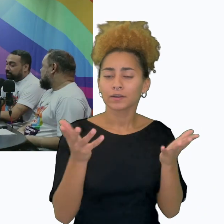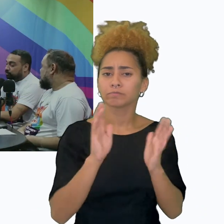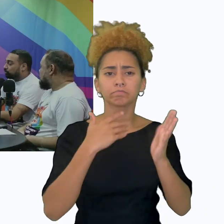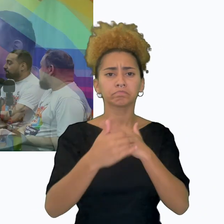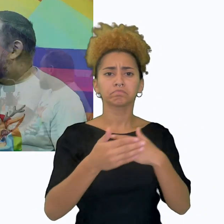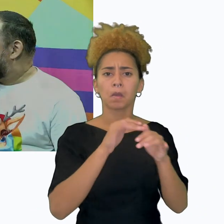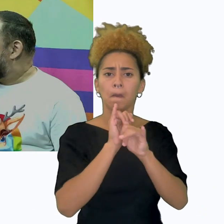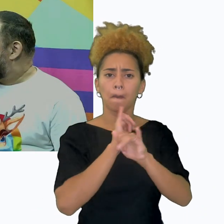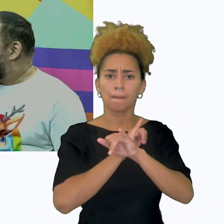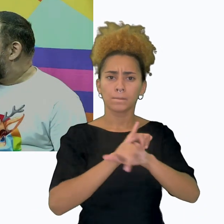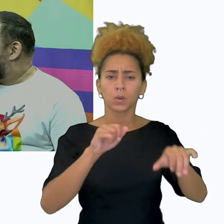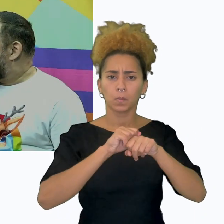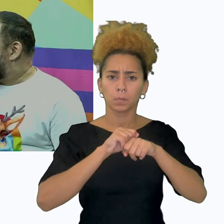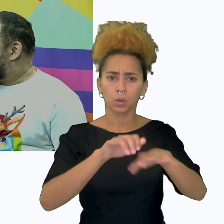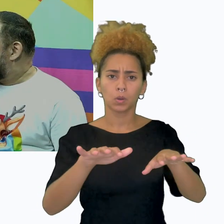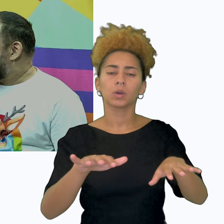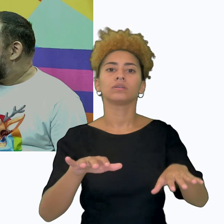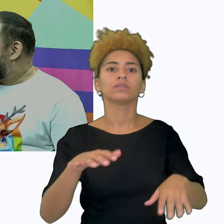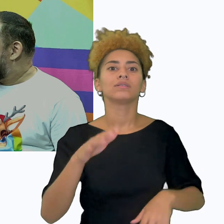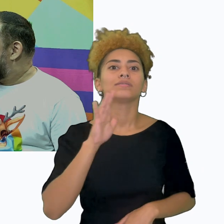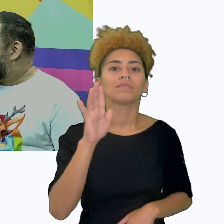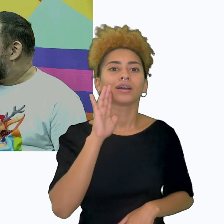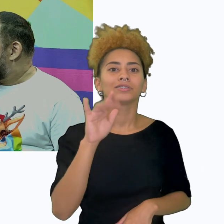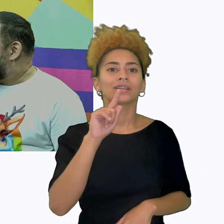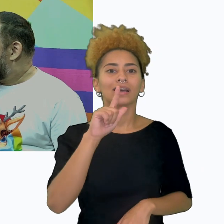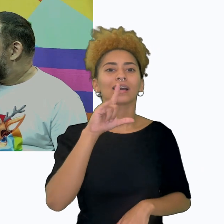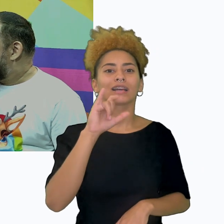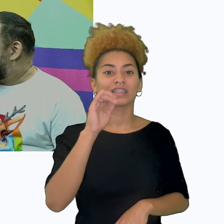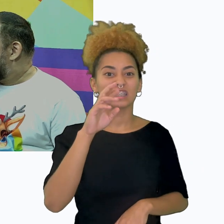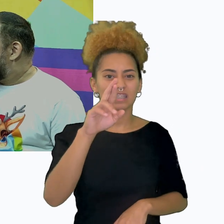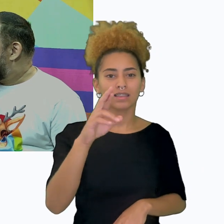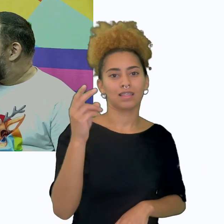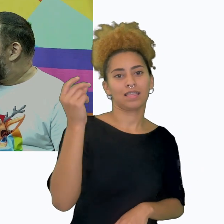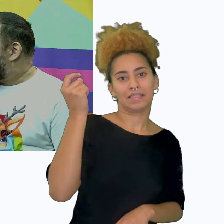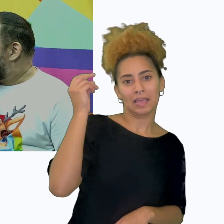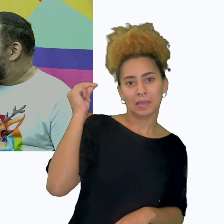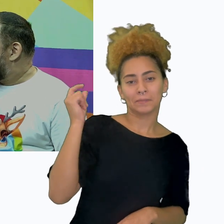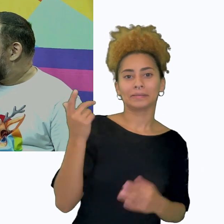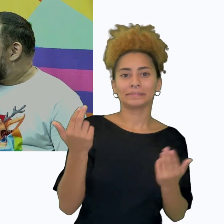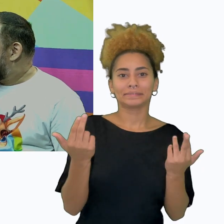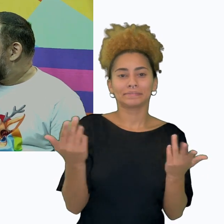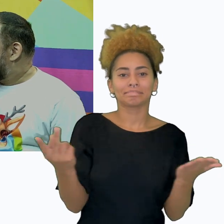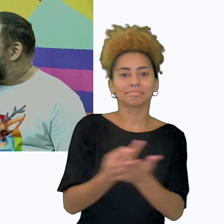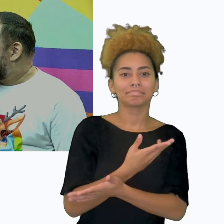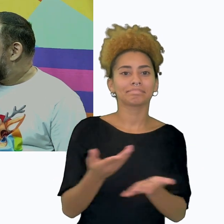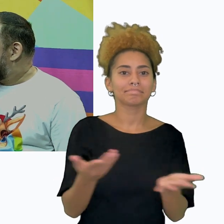que tudo que viraliza explode, né? E tem um glitter com os virais que foram todos daquela época, né? Imagina se tivessem